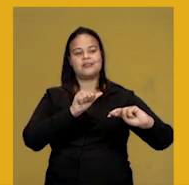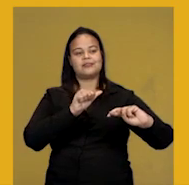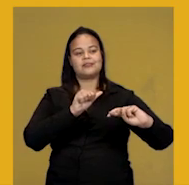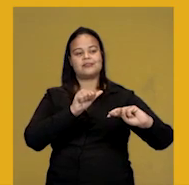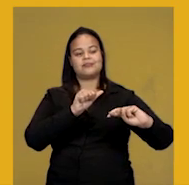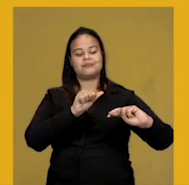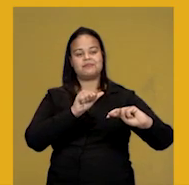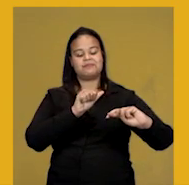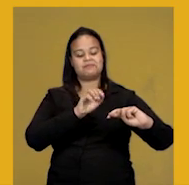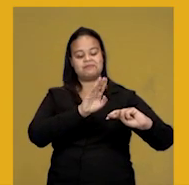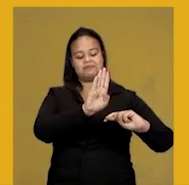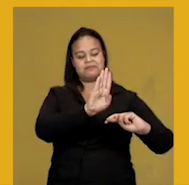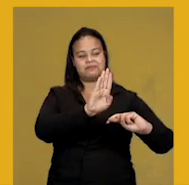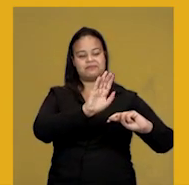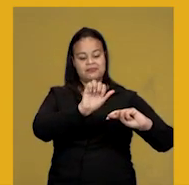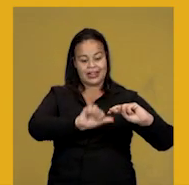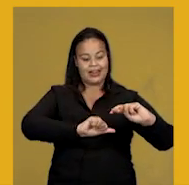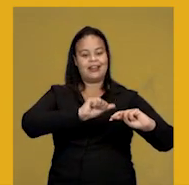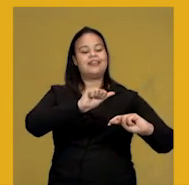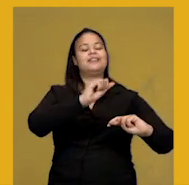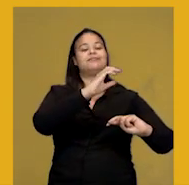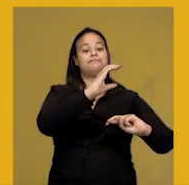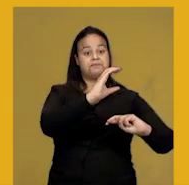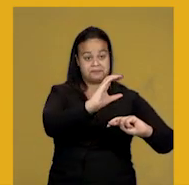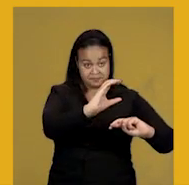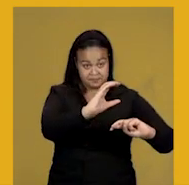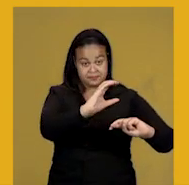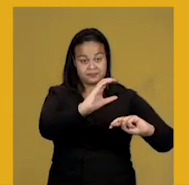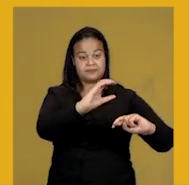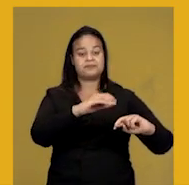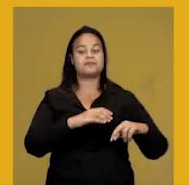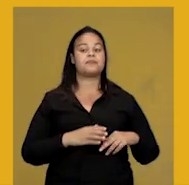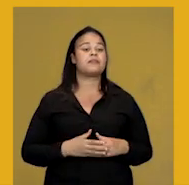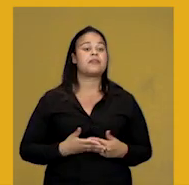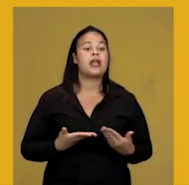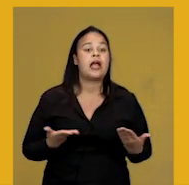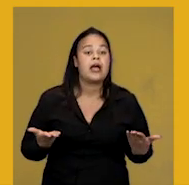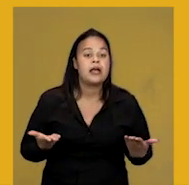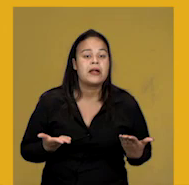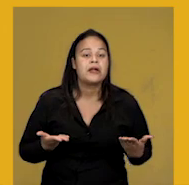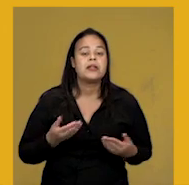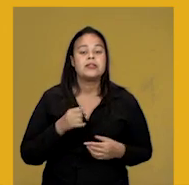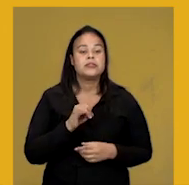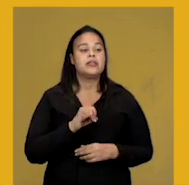Tô doido. C. E o B